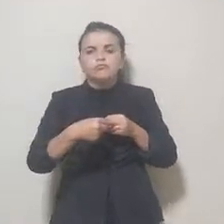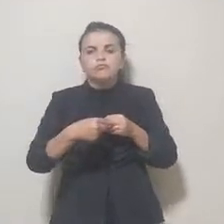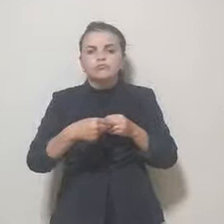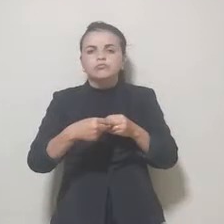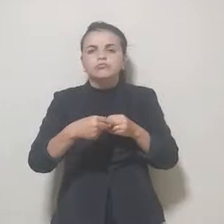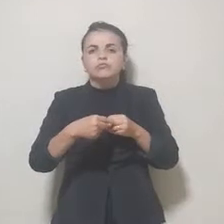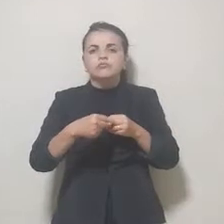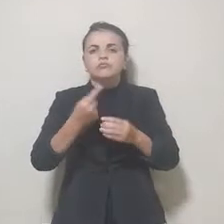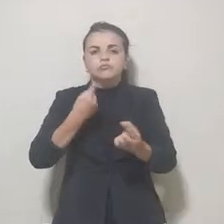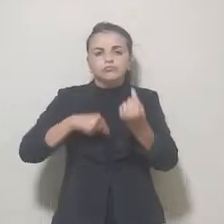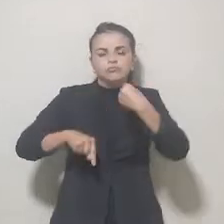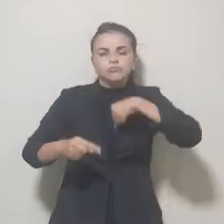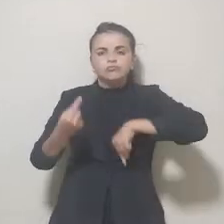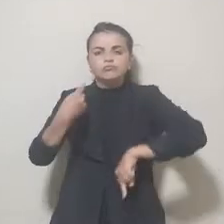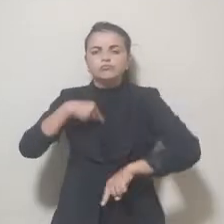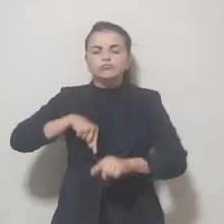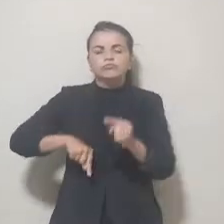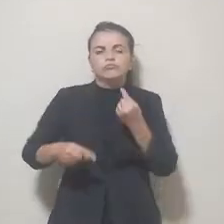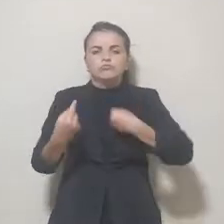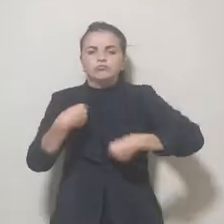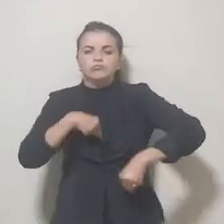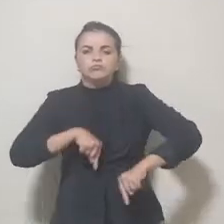à nossa função,